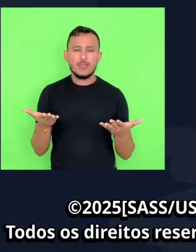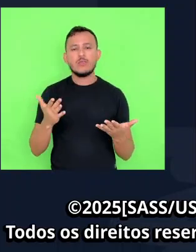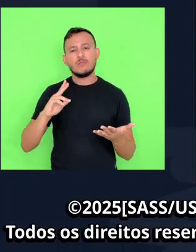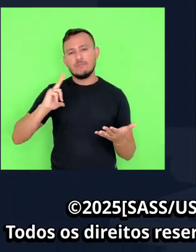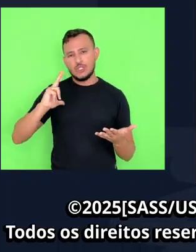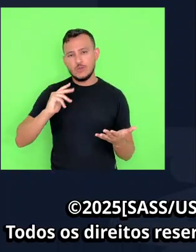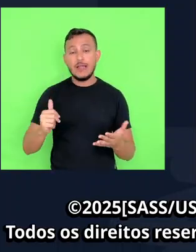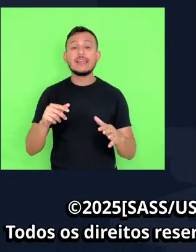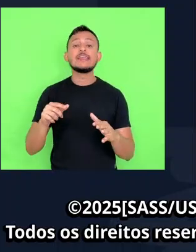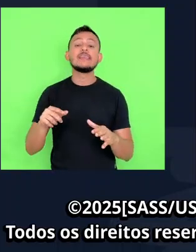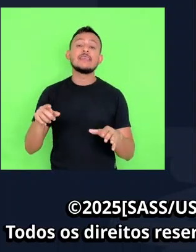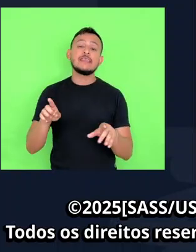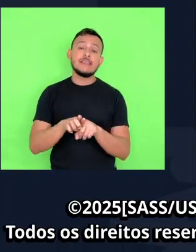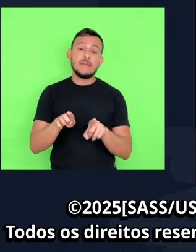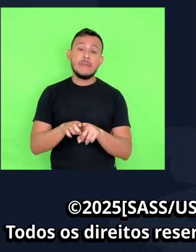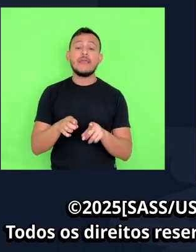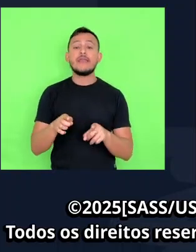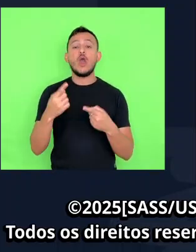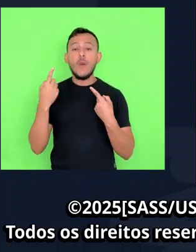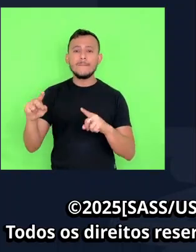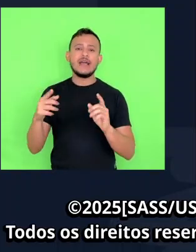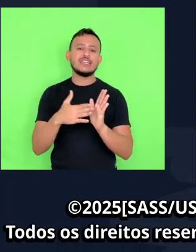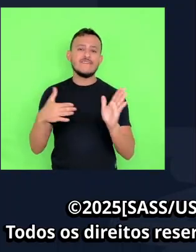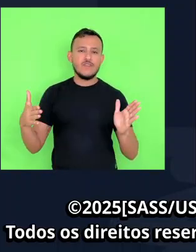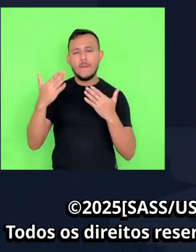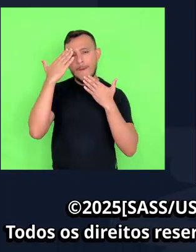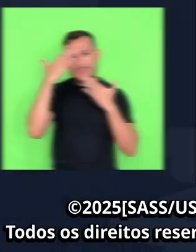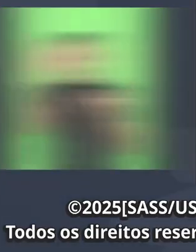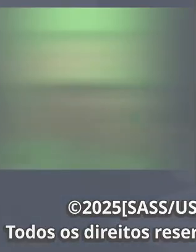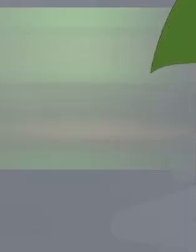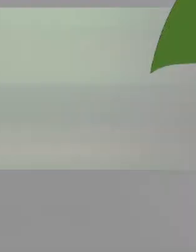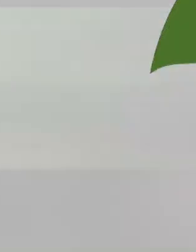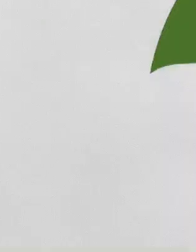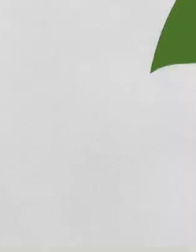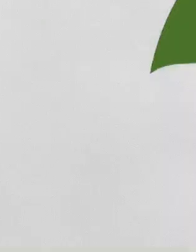pessoal e o do INCT Combate à Fome. Muito obrigada.